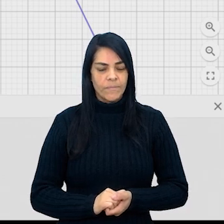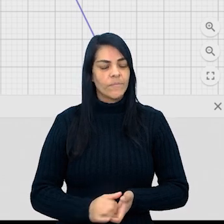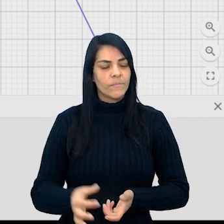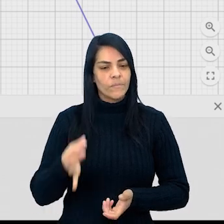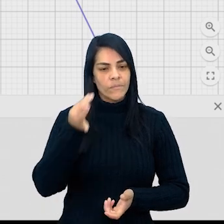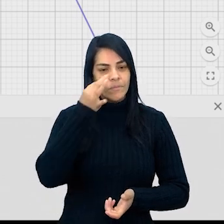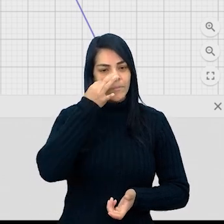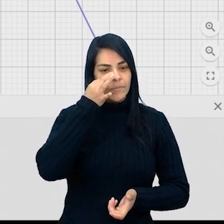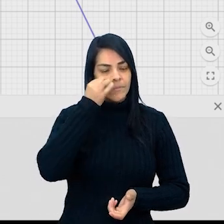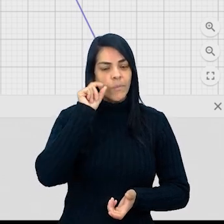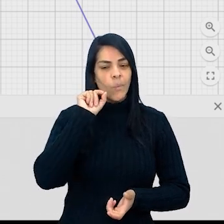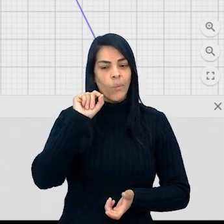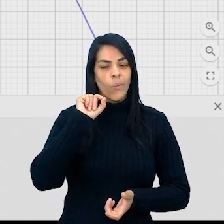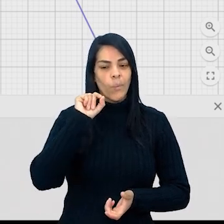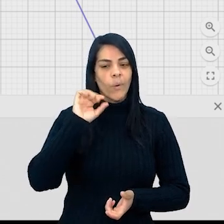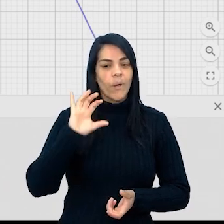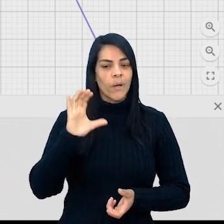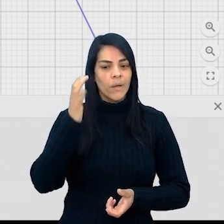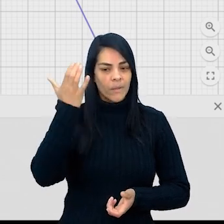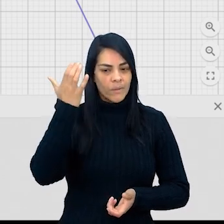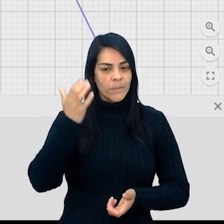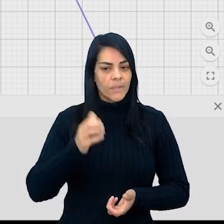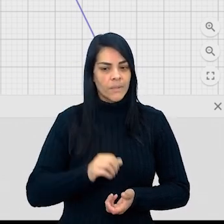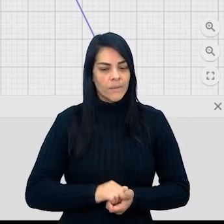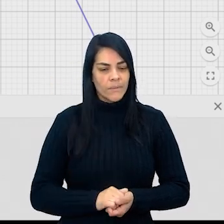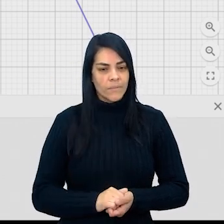o que acontece.